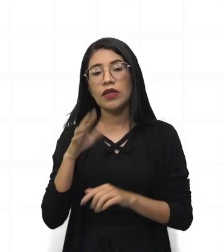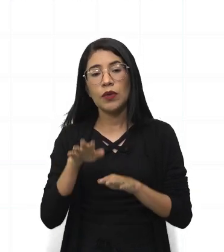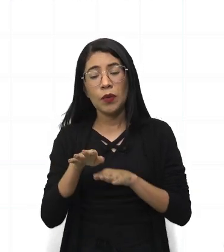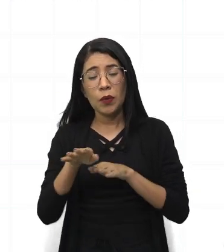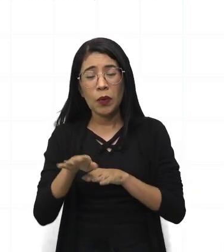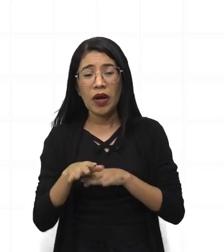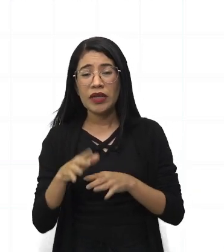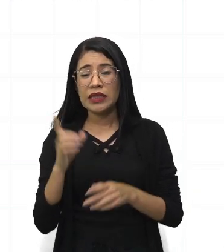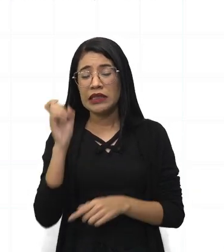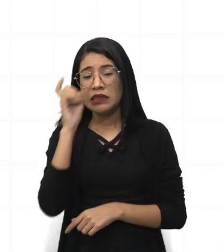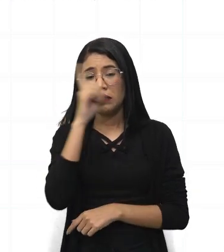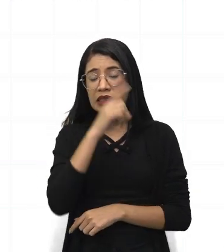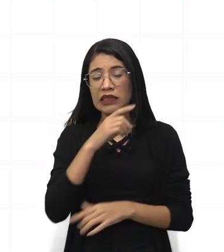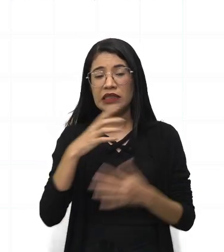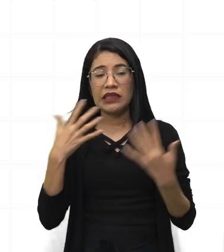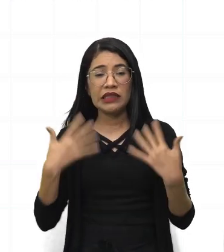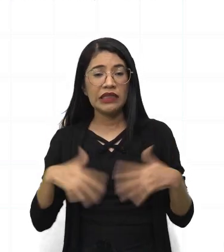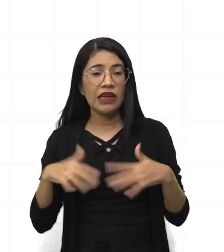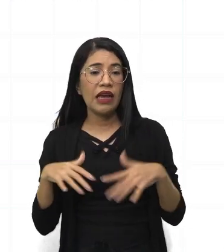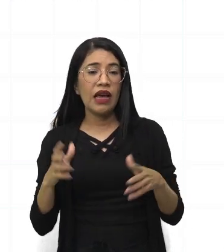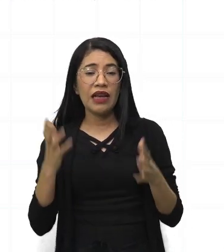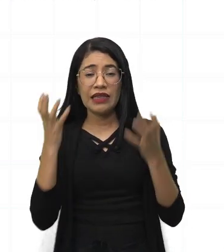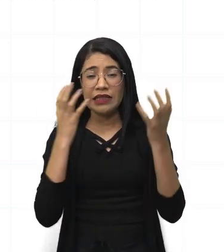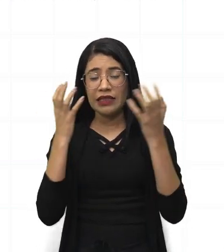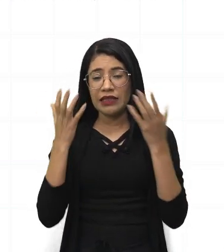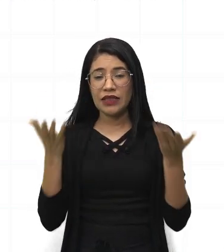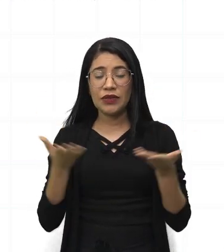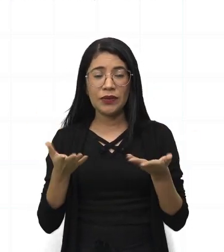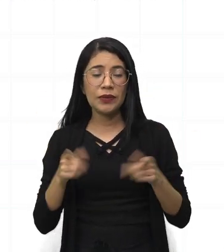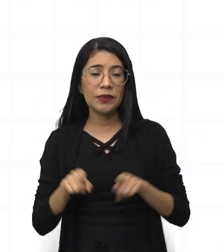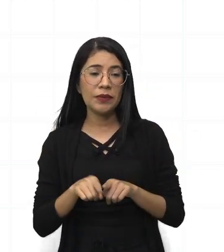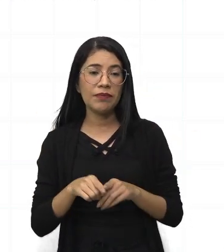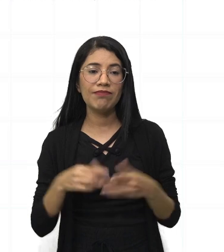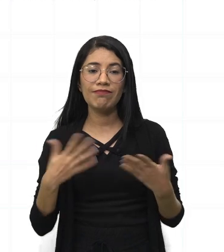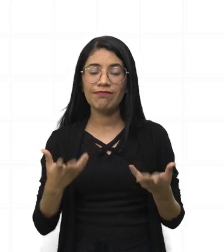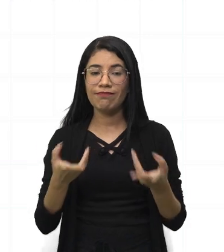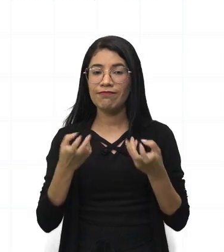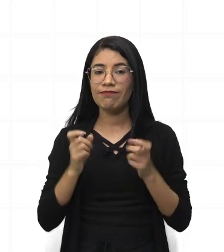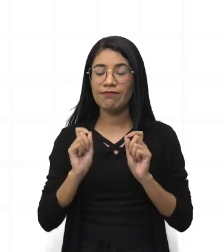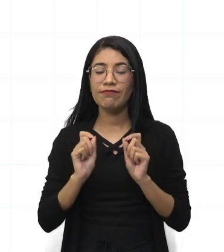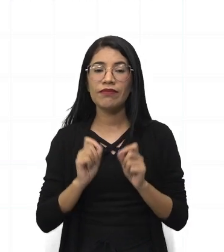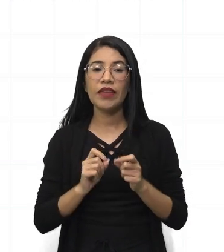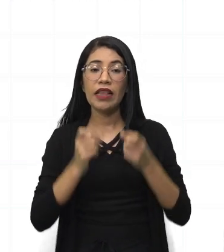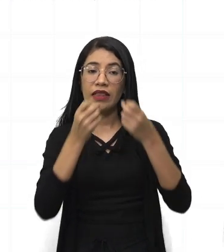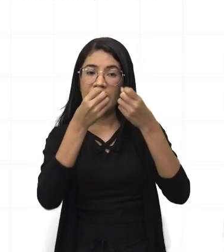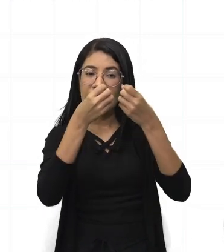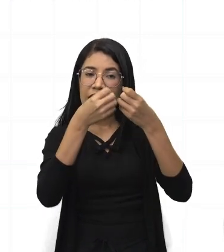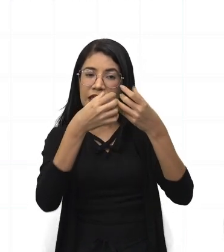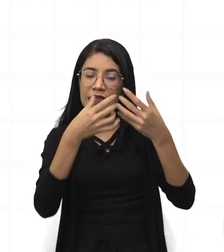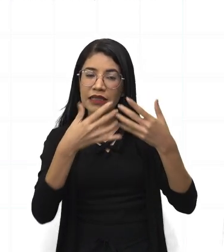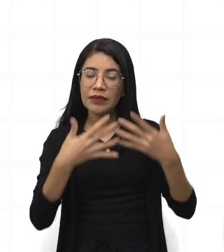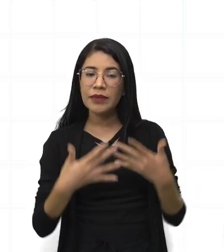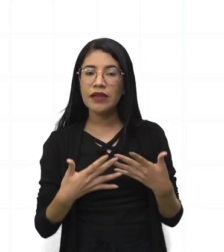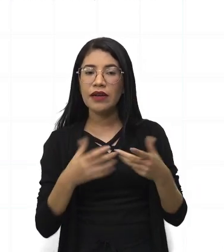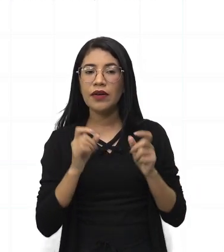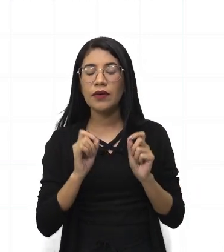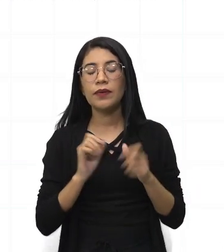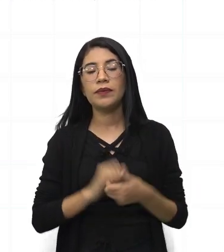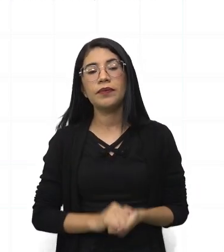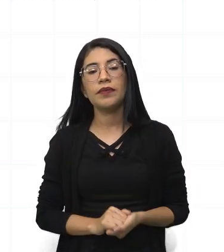e estressante de hoje. Olha só, dissertativo, eu